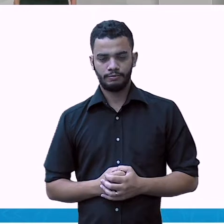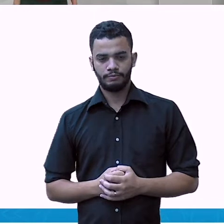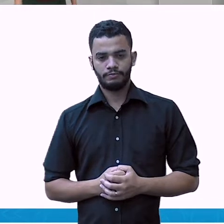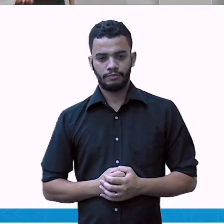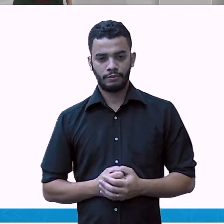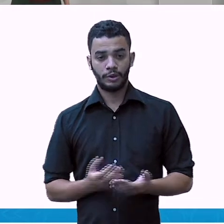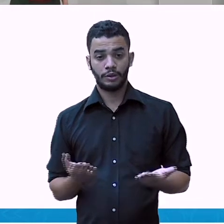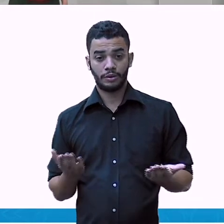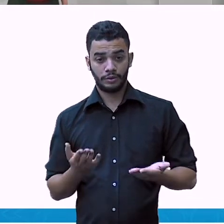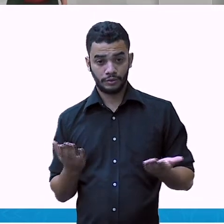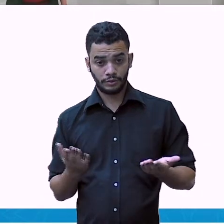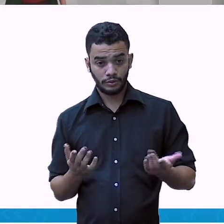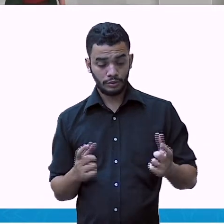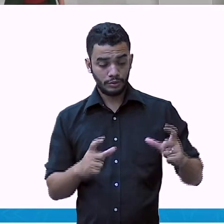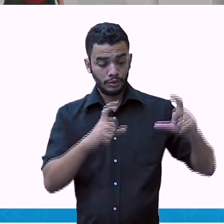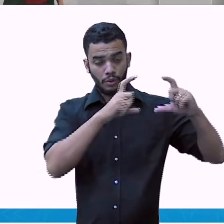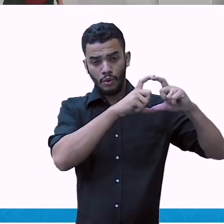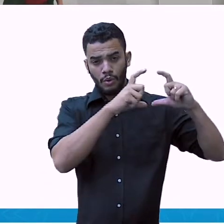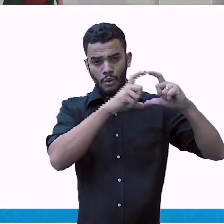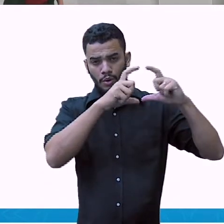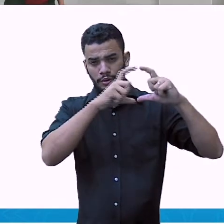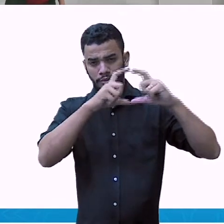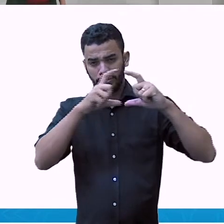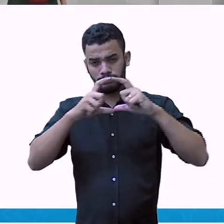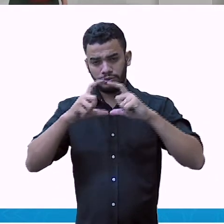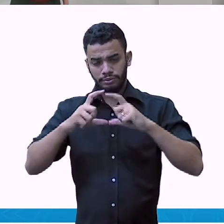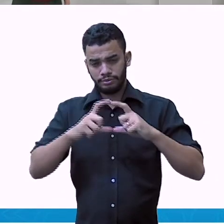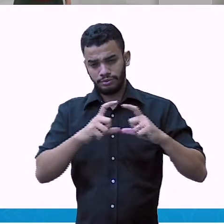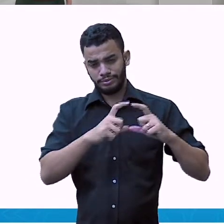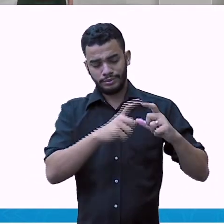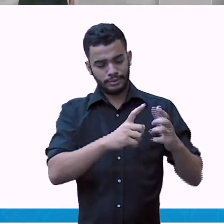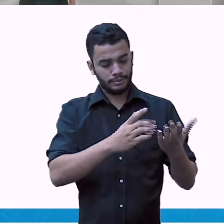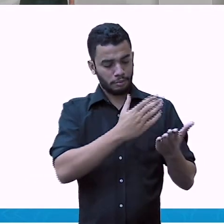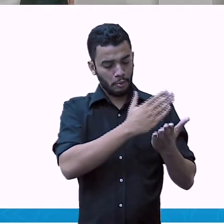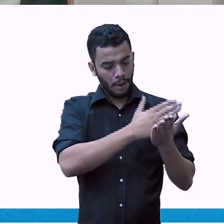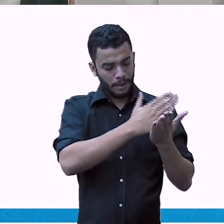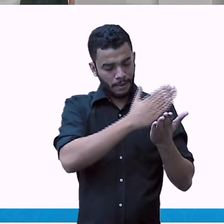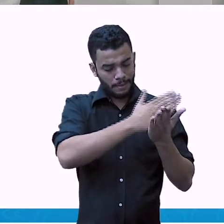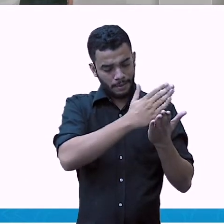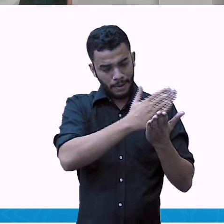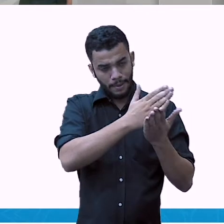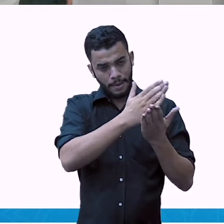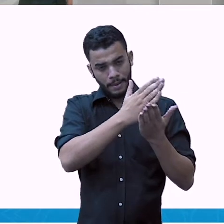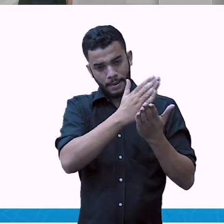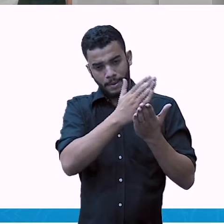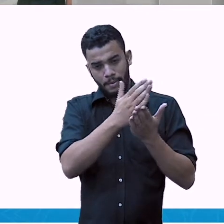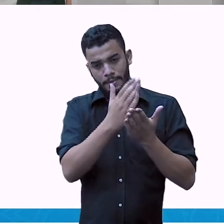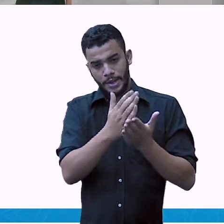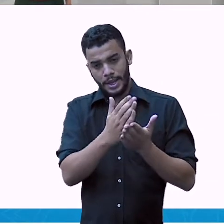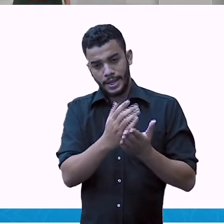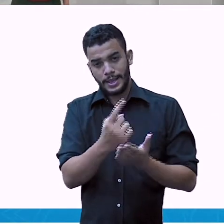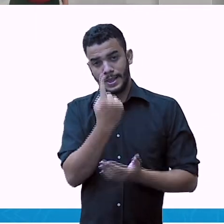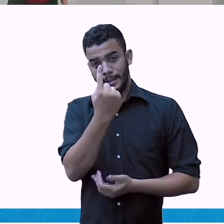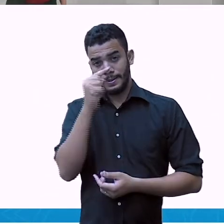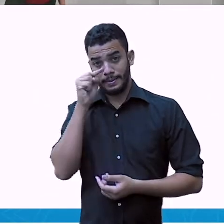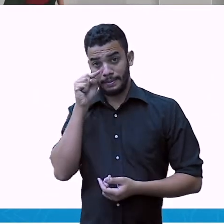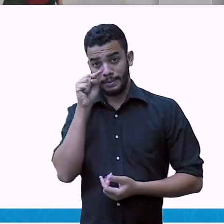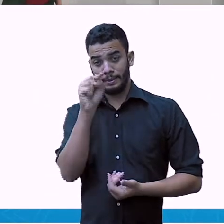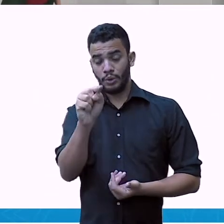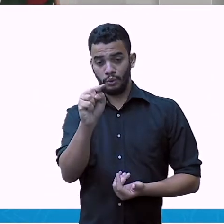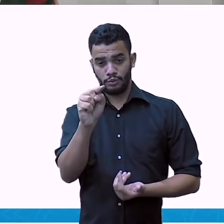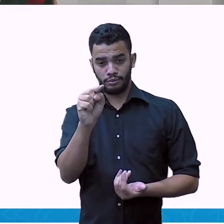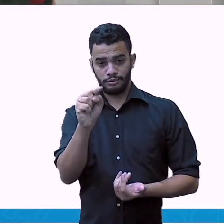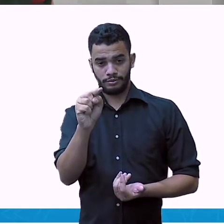Agora o quadrado foi dividido em 1000 partes iguais. Cada uma delas é a